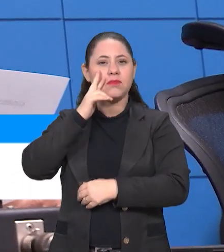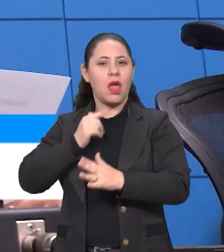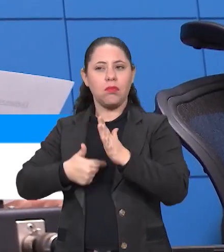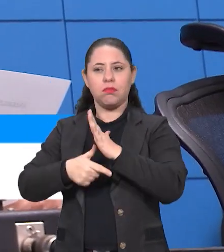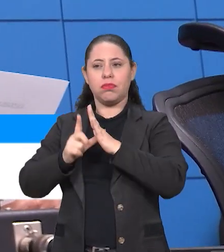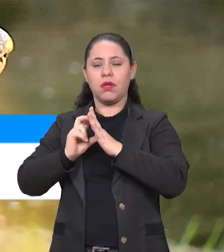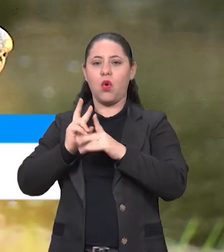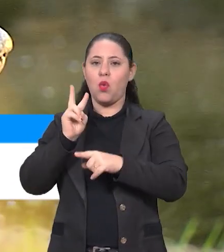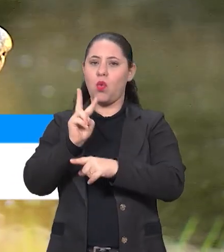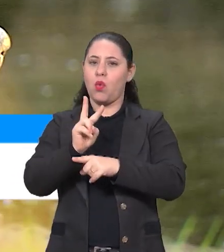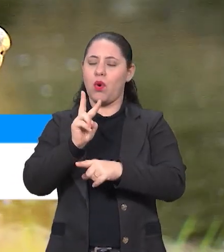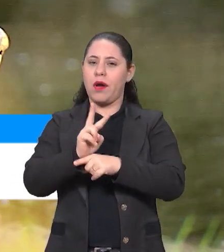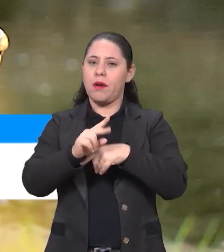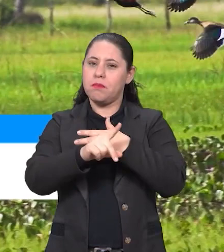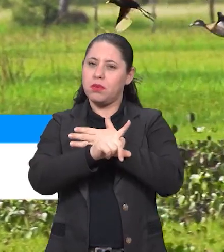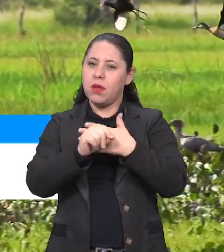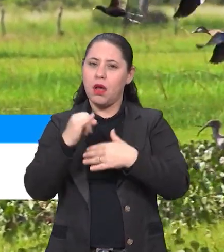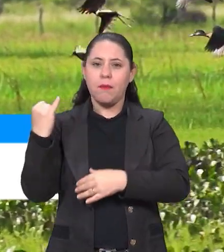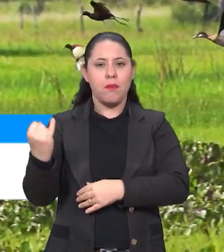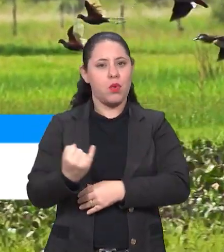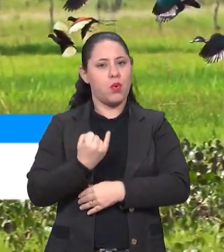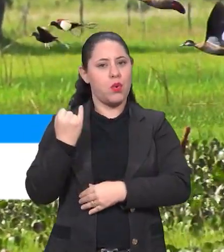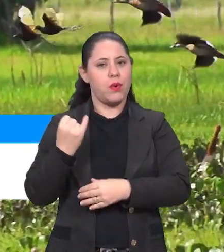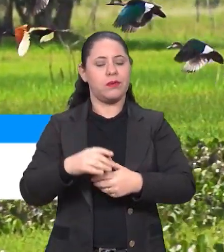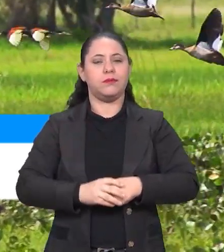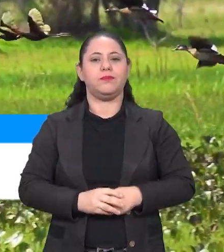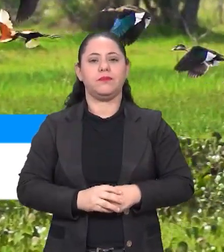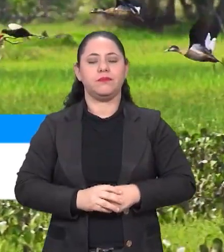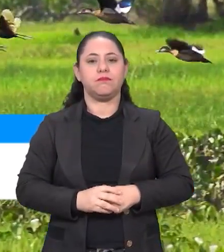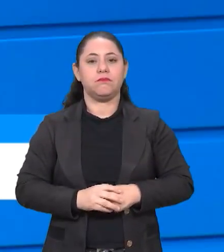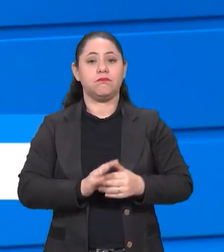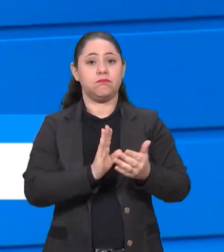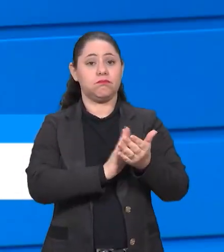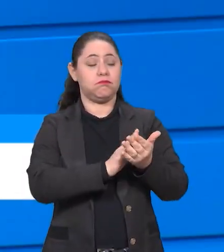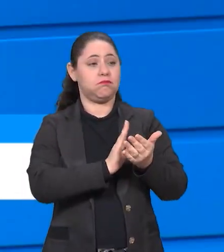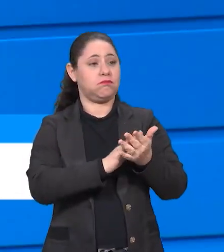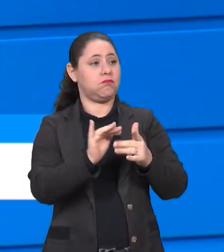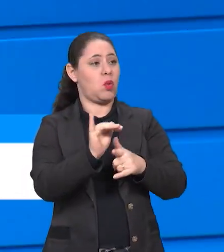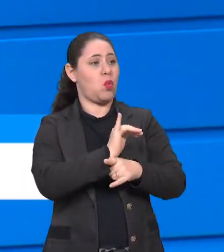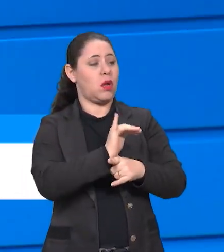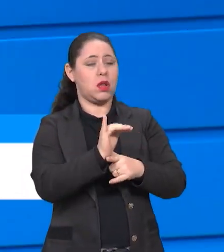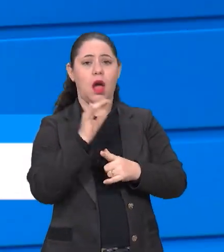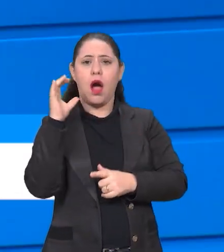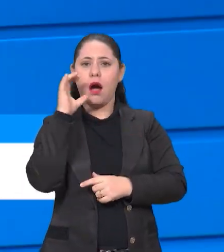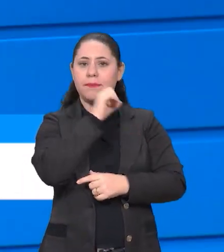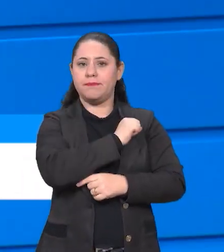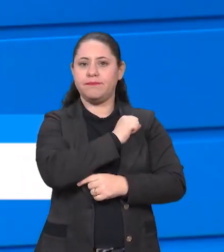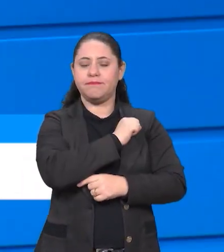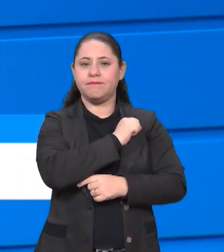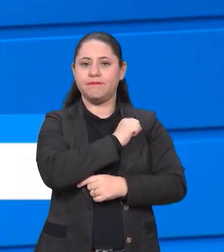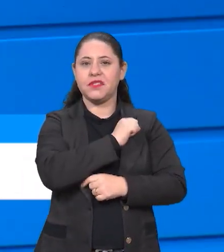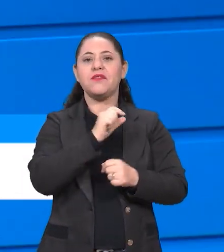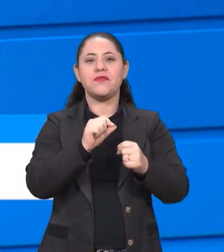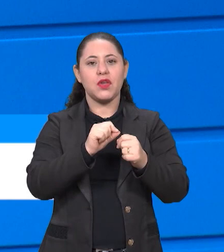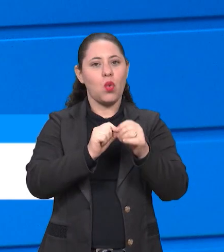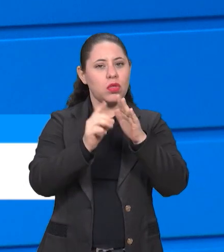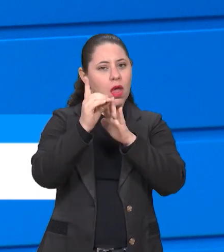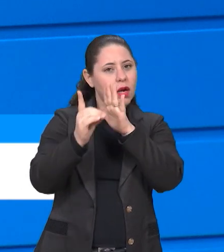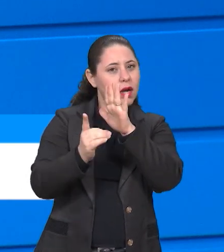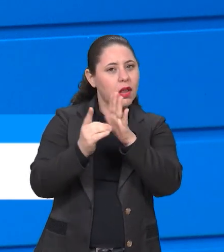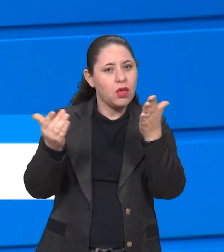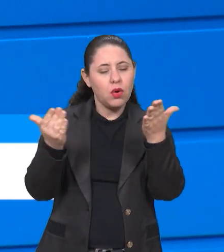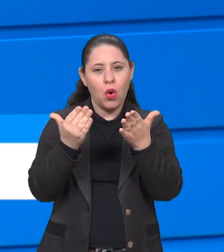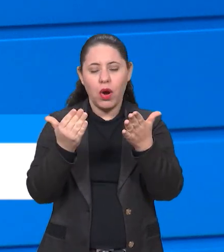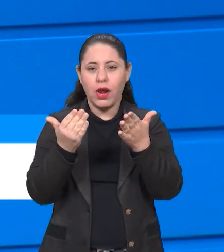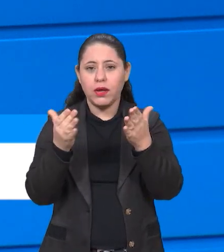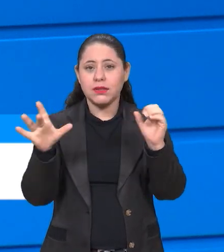se antecipado na preservação de um bioma tão importante. Parabenizar a ação do governo que de forma rápida agiu com esse